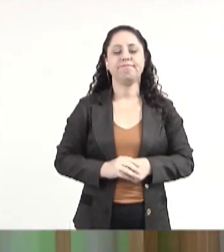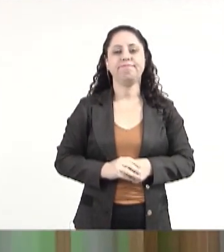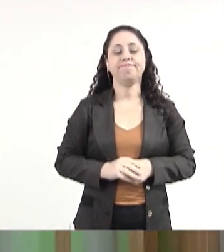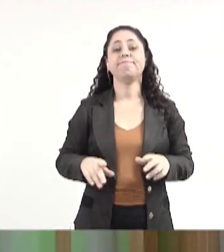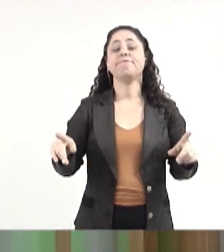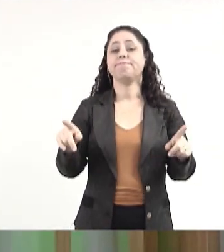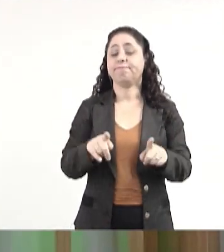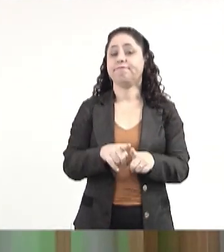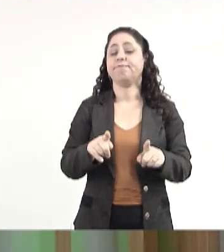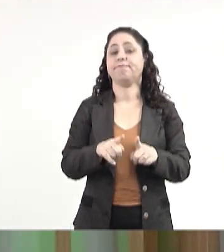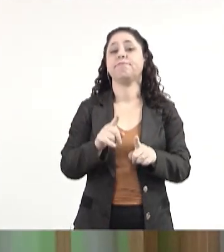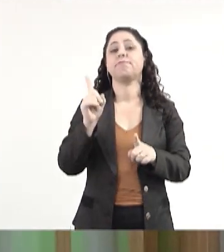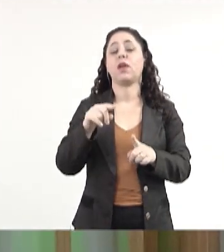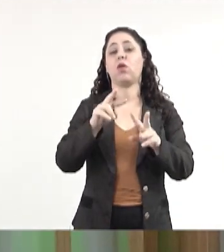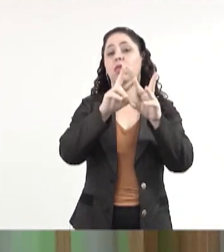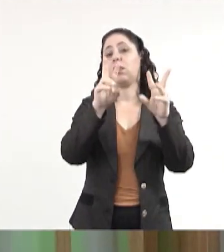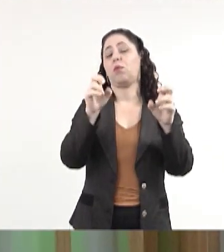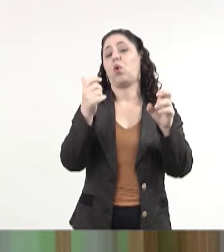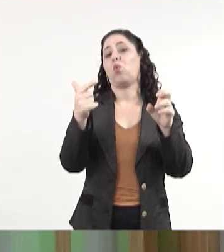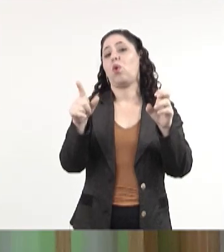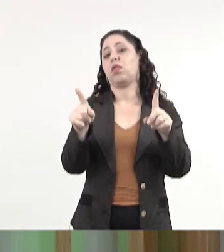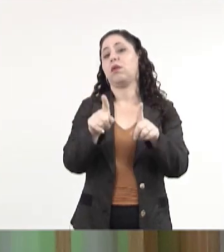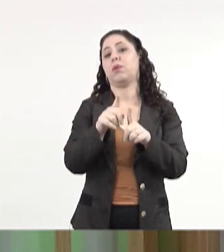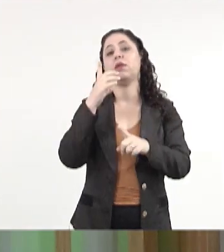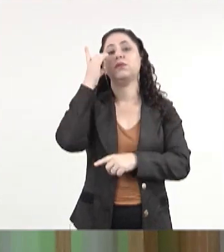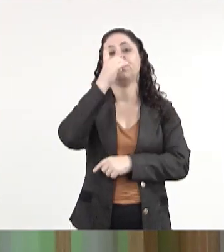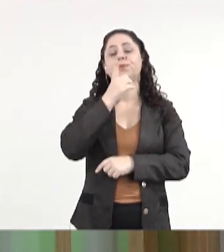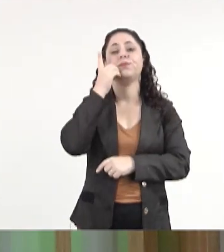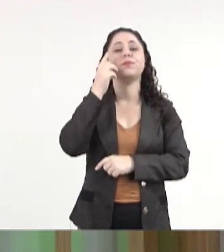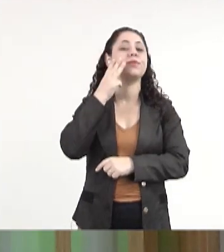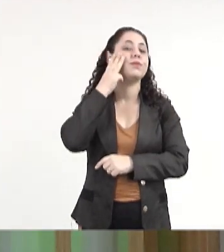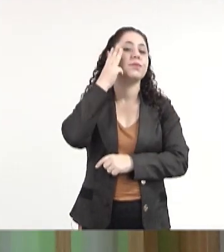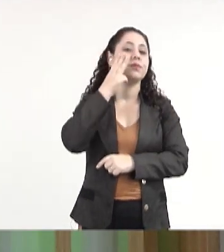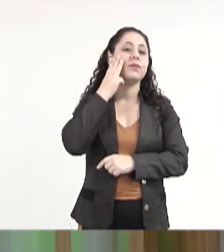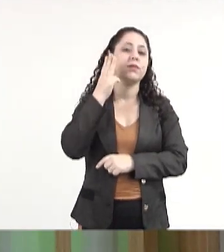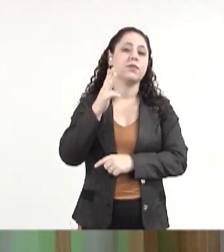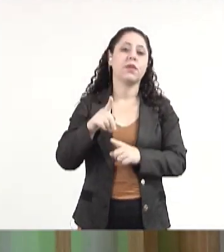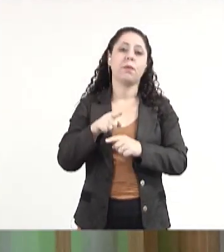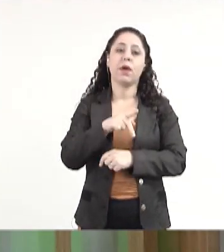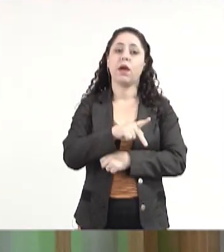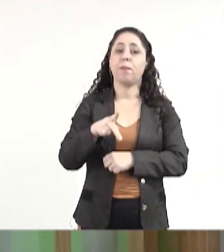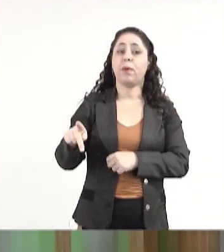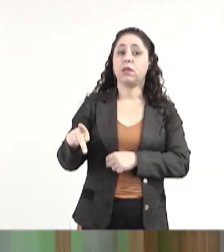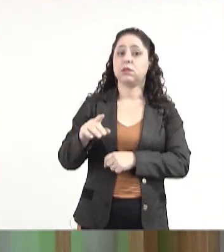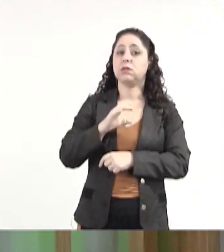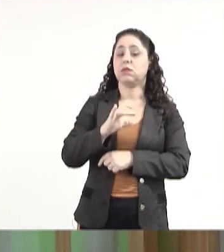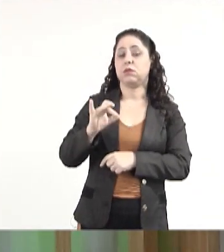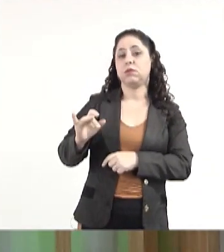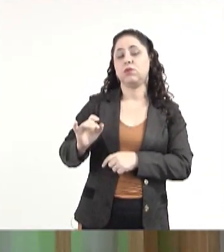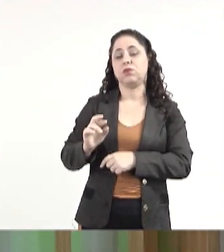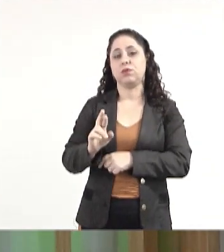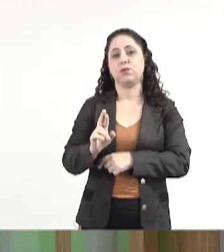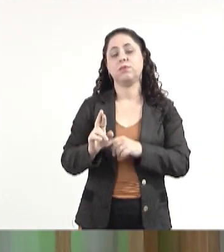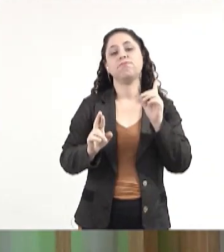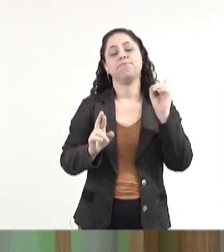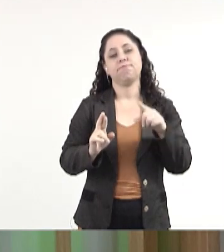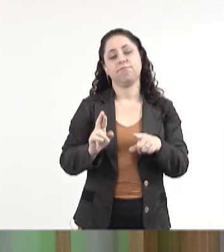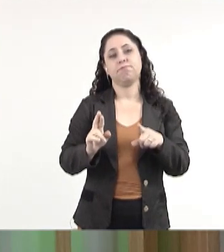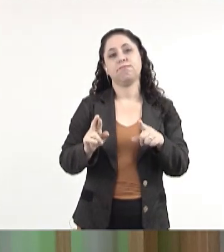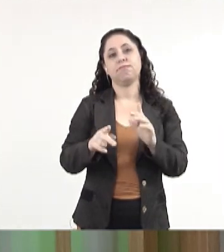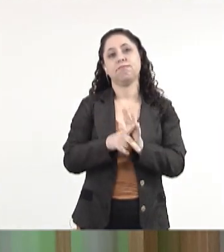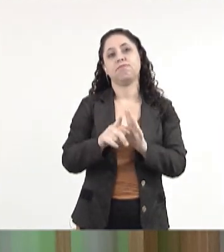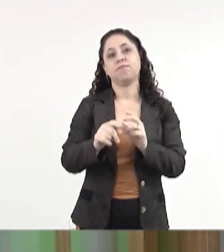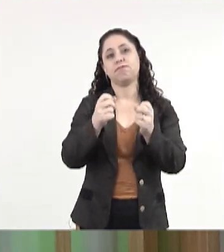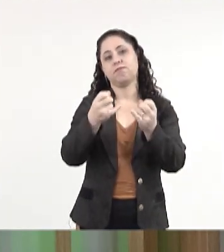Bom, além dessa matéria, a deputada Mara Caseiro, que preside a Comissão de Constituição, Justiça